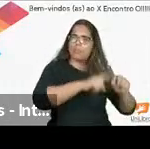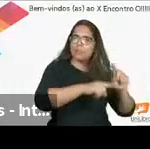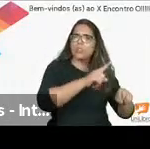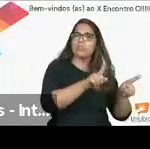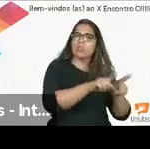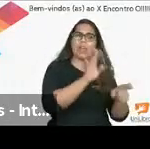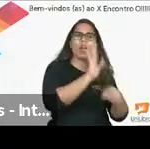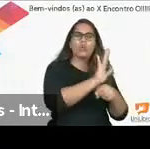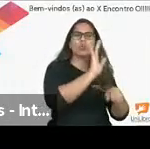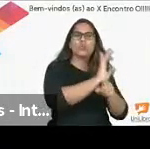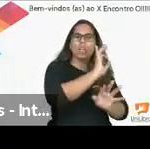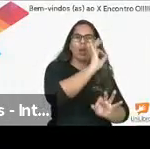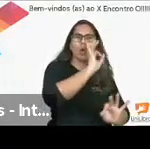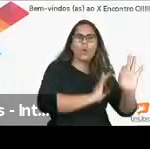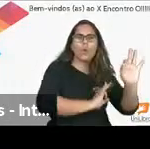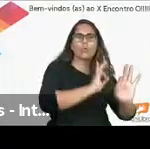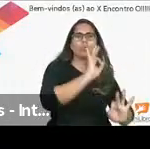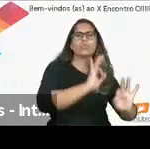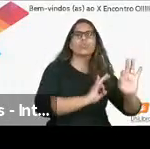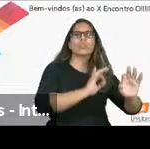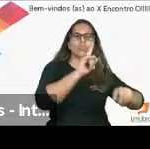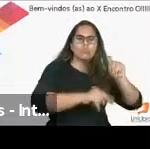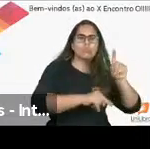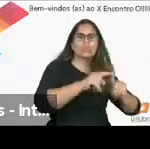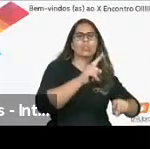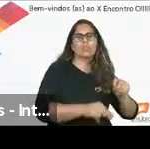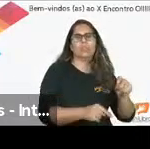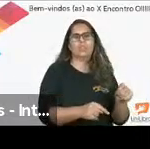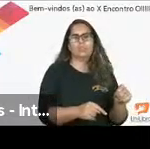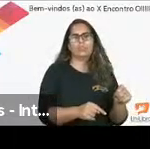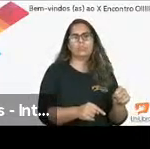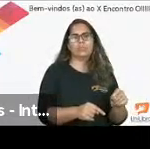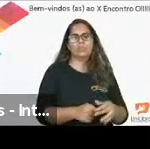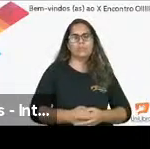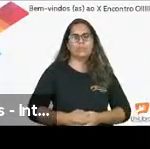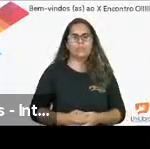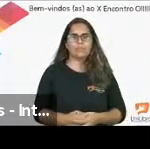a construir esses objetos.